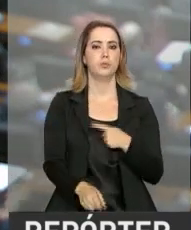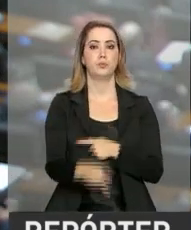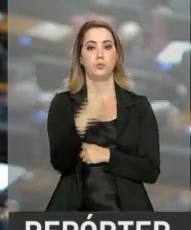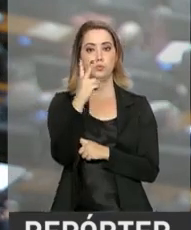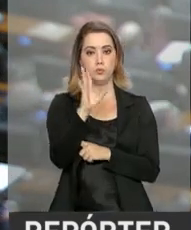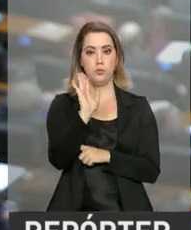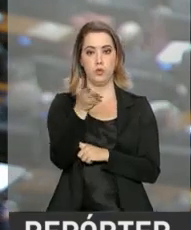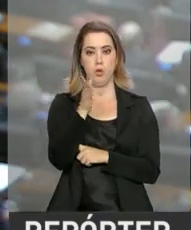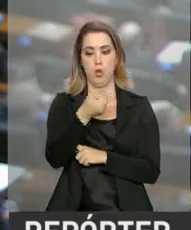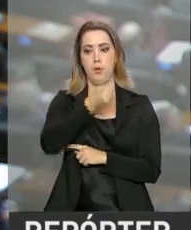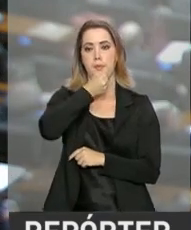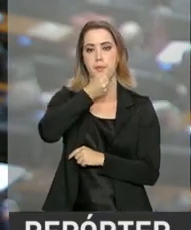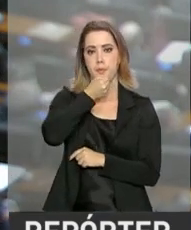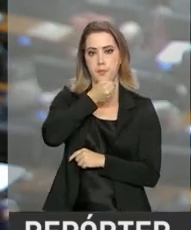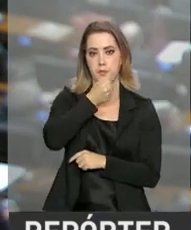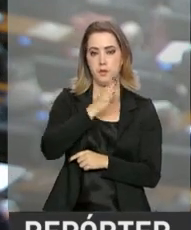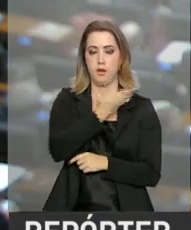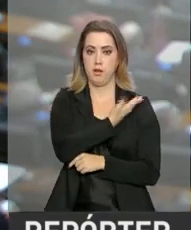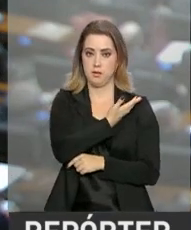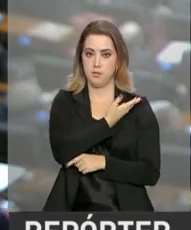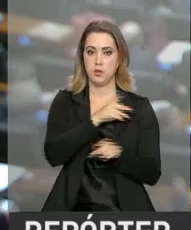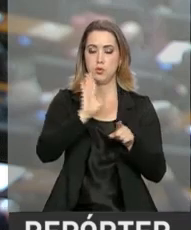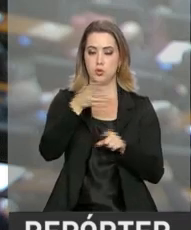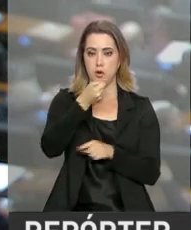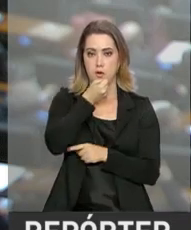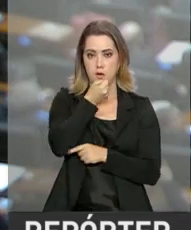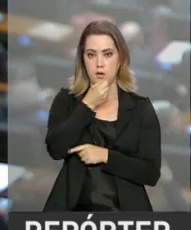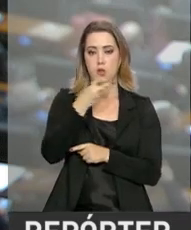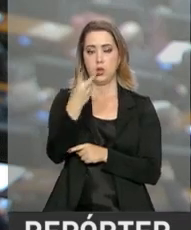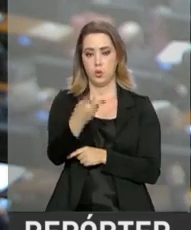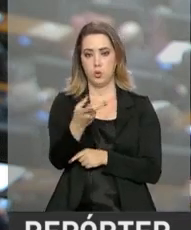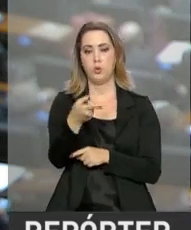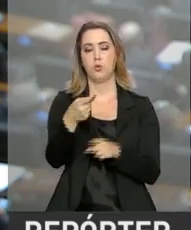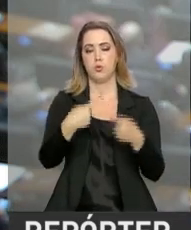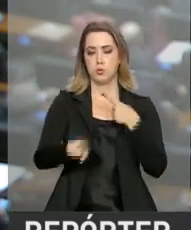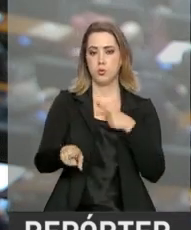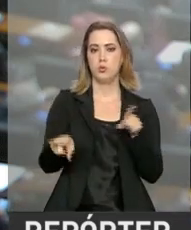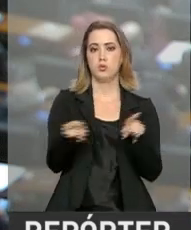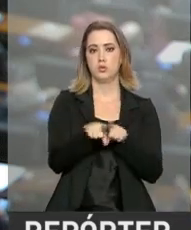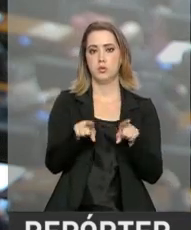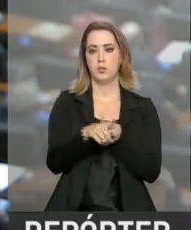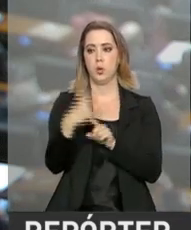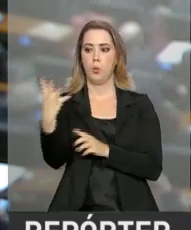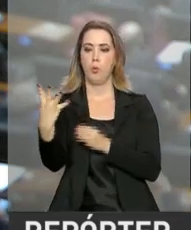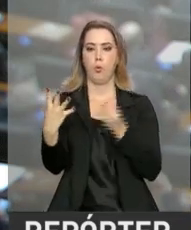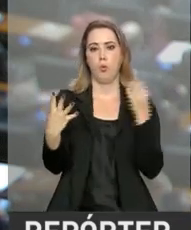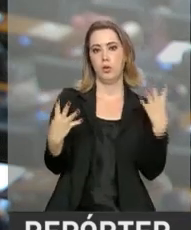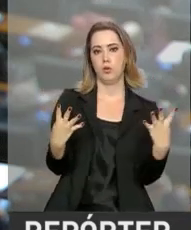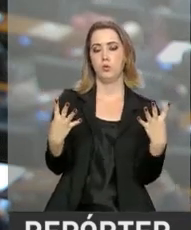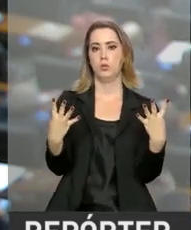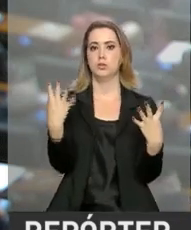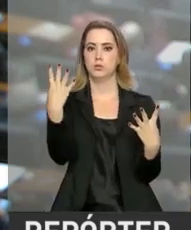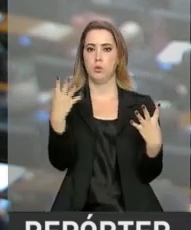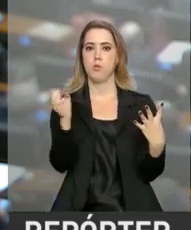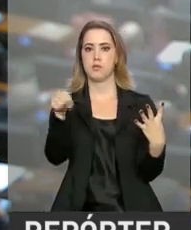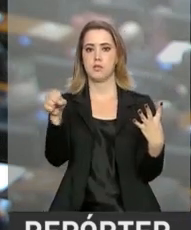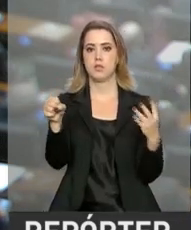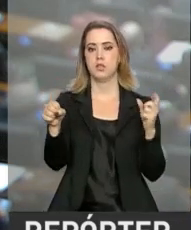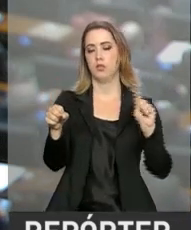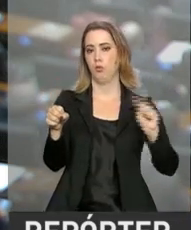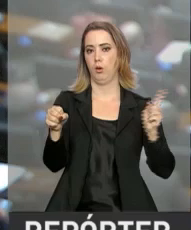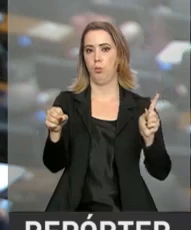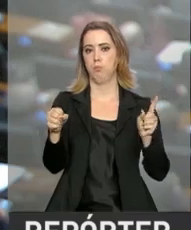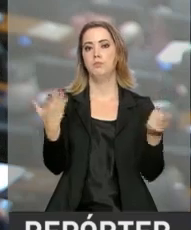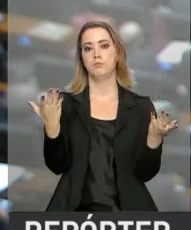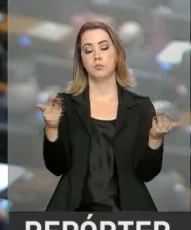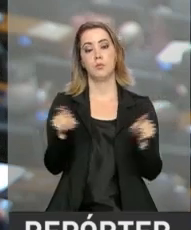base aliada já se manifestaram e dois da oposição também. Estão previstos quatro de cada lado. Depois disso, o presidente da